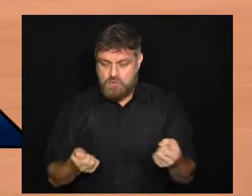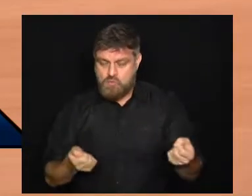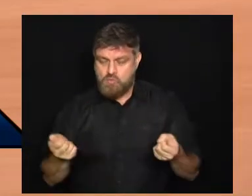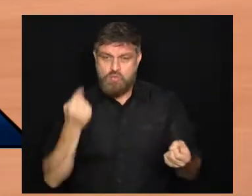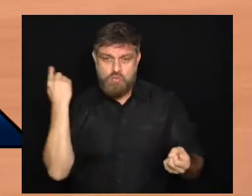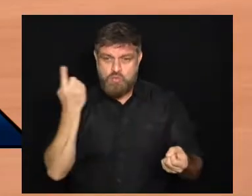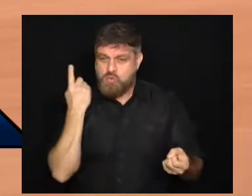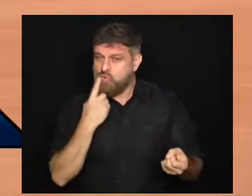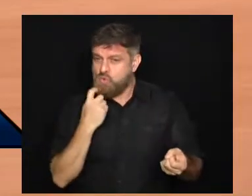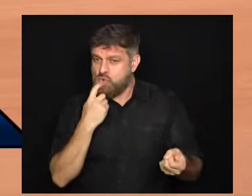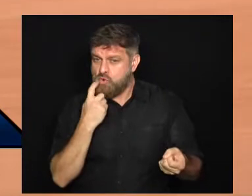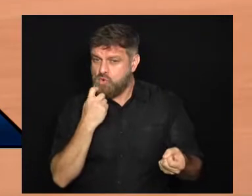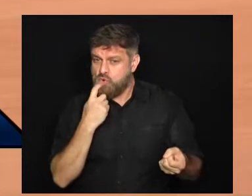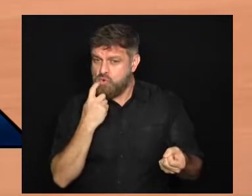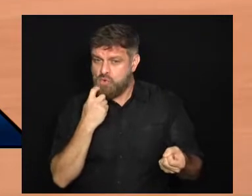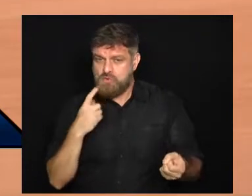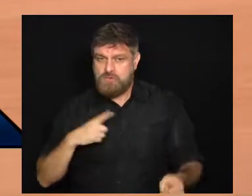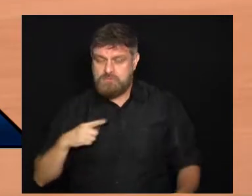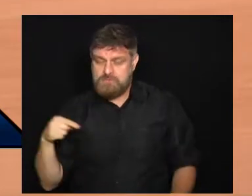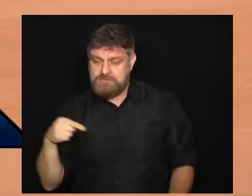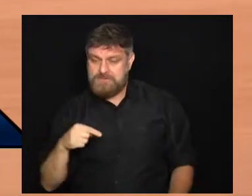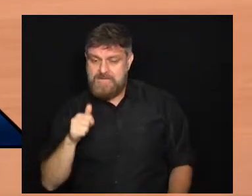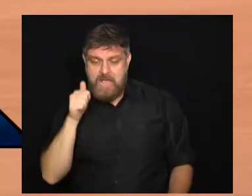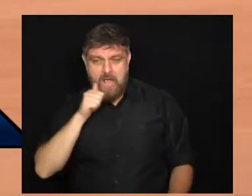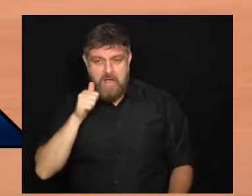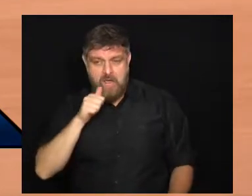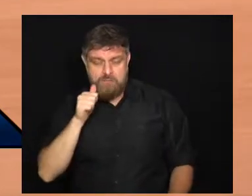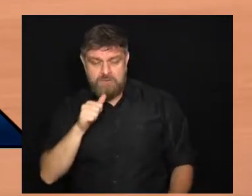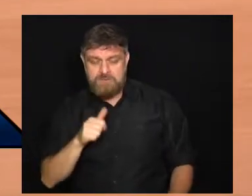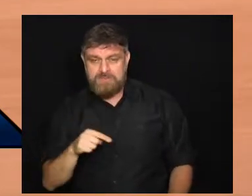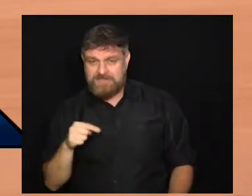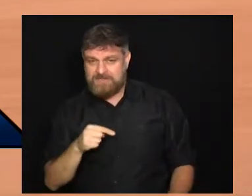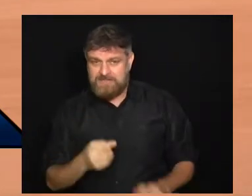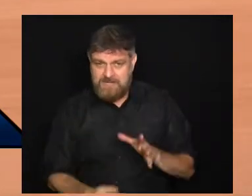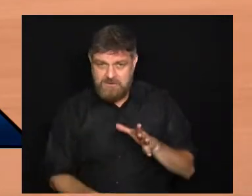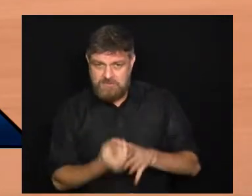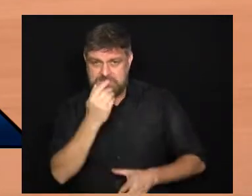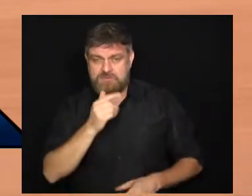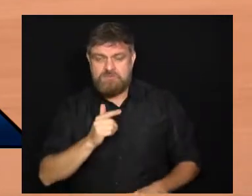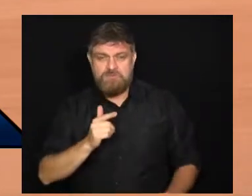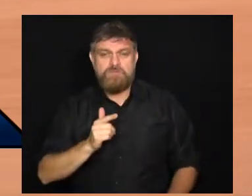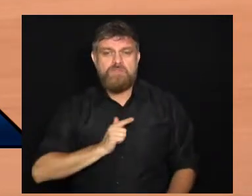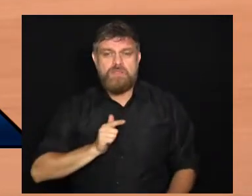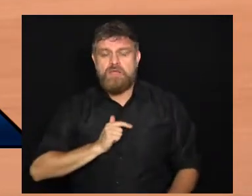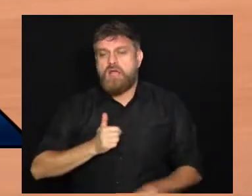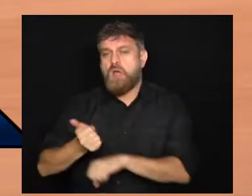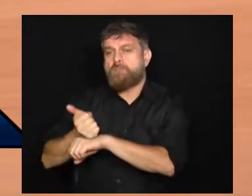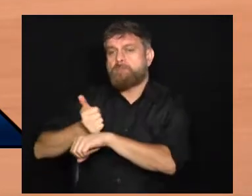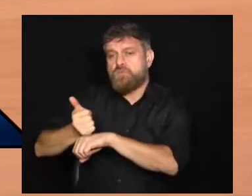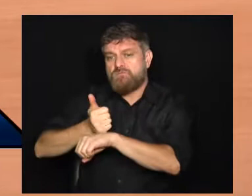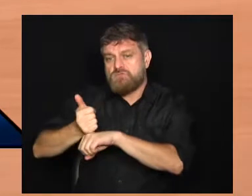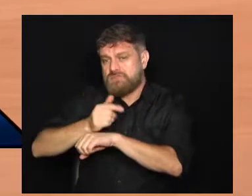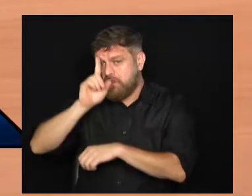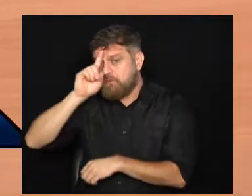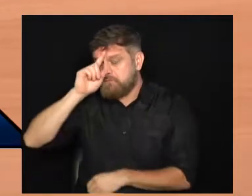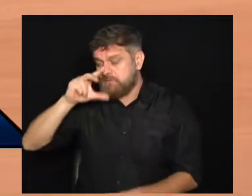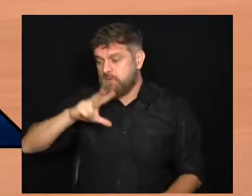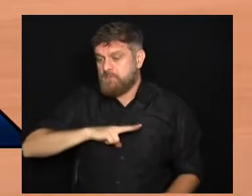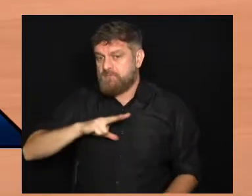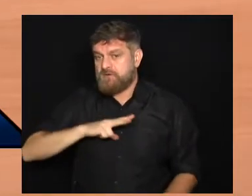cidade de Campinas, estaria realizando atividades profissionais em hospital